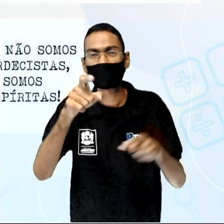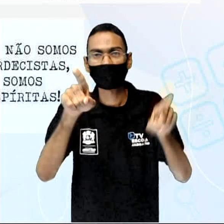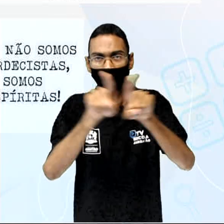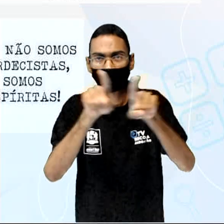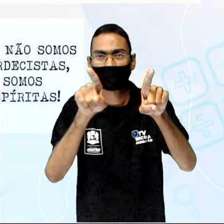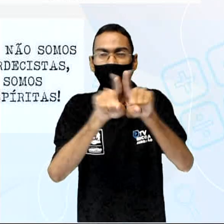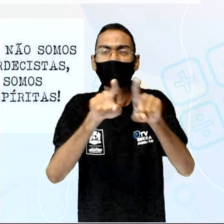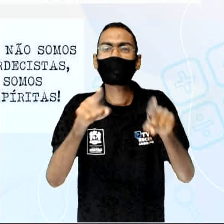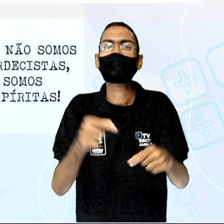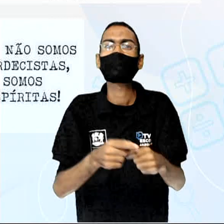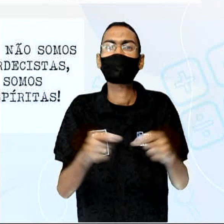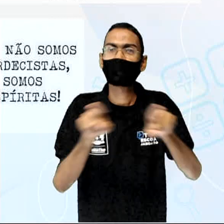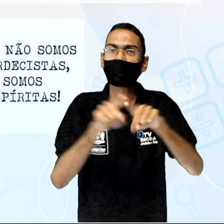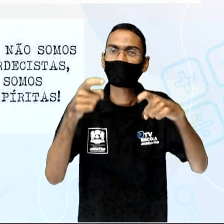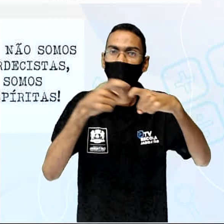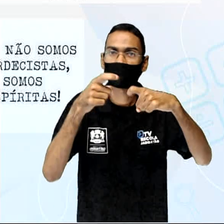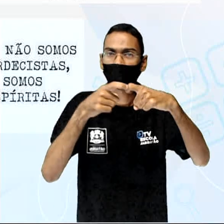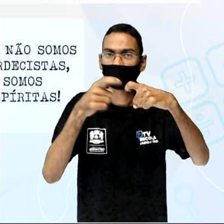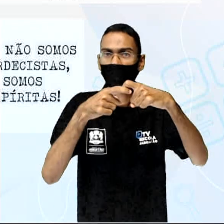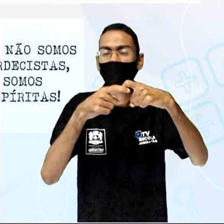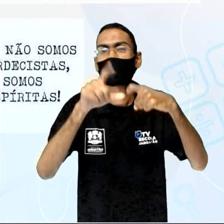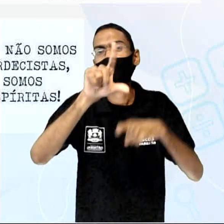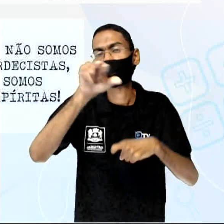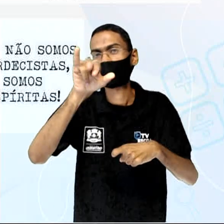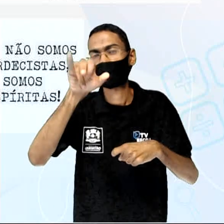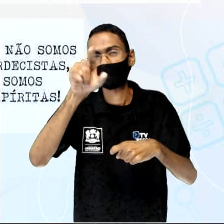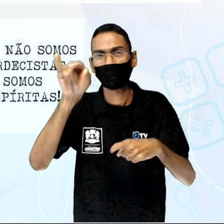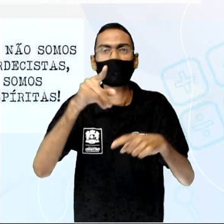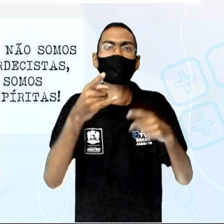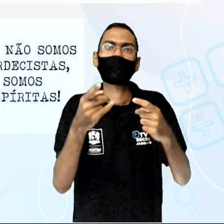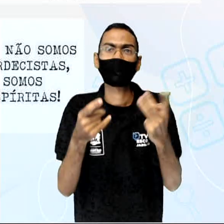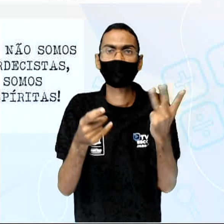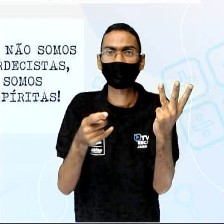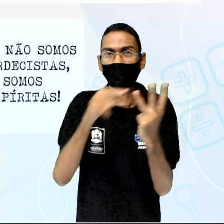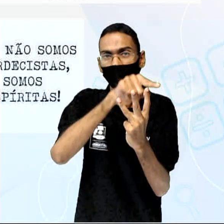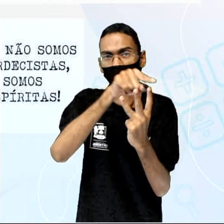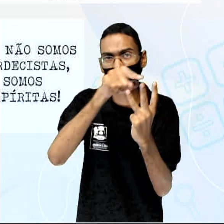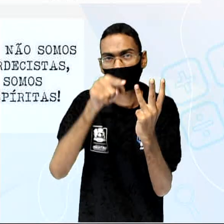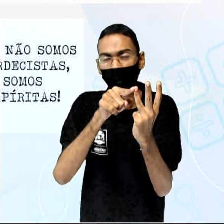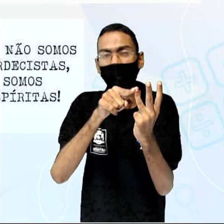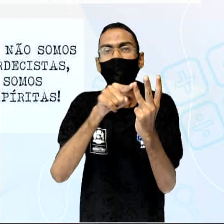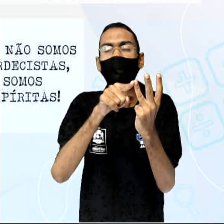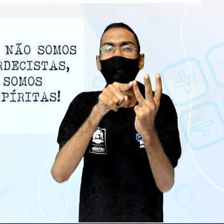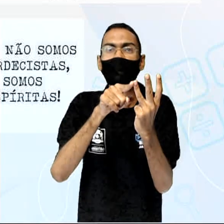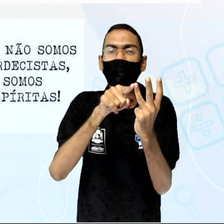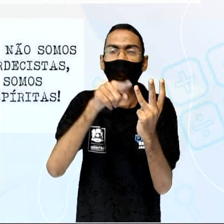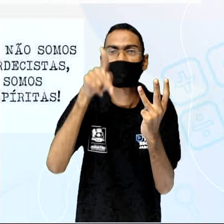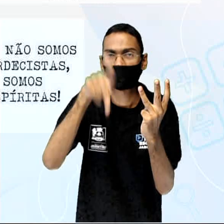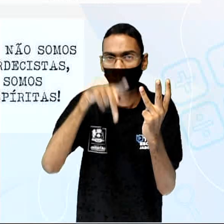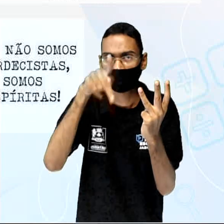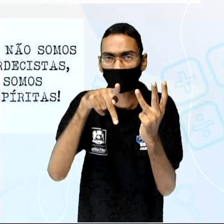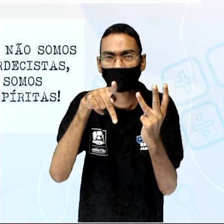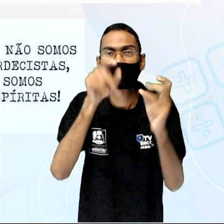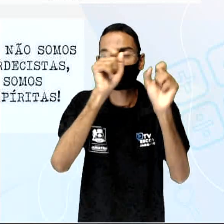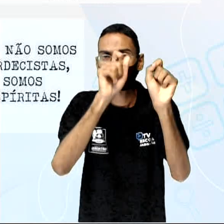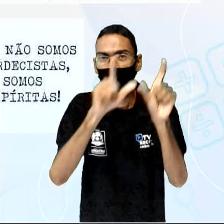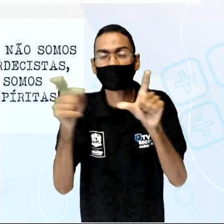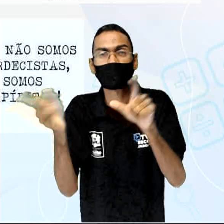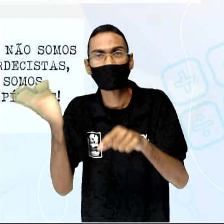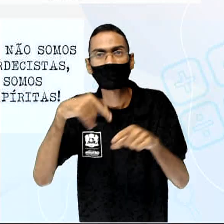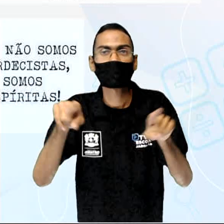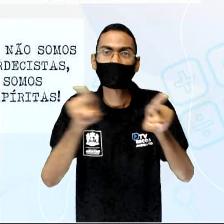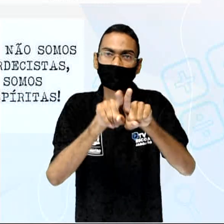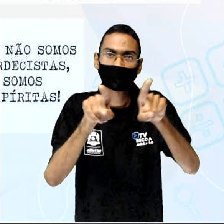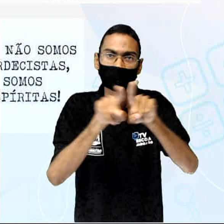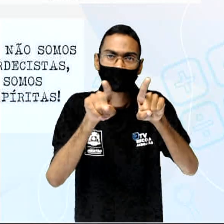Luiz, do Allan Kardec, do Francisco Xavier, o Chico Xavier, aqui brasileiro também, né, de